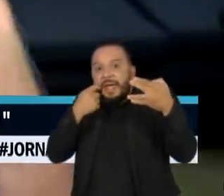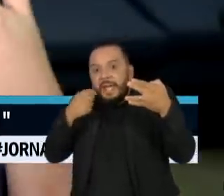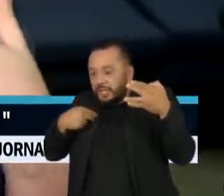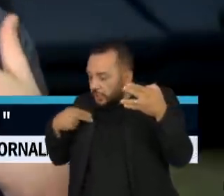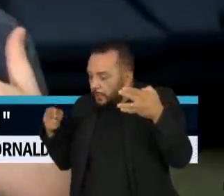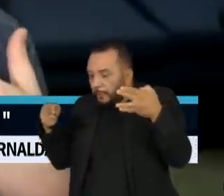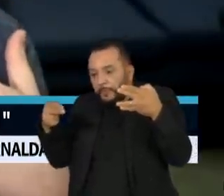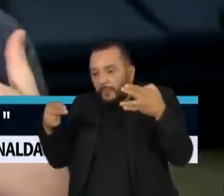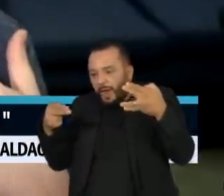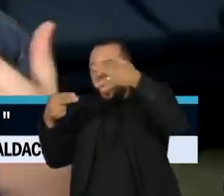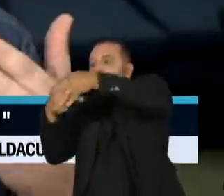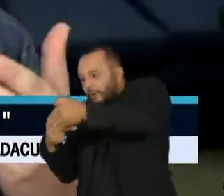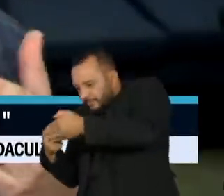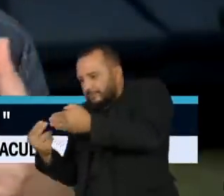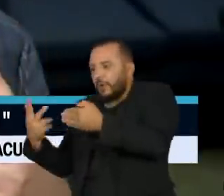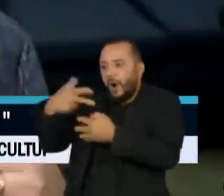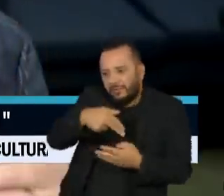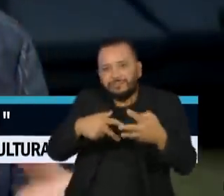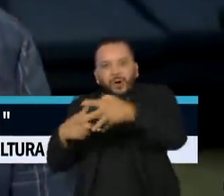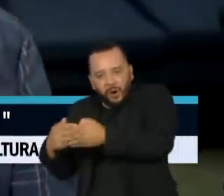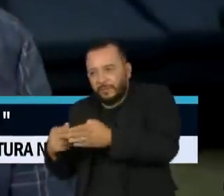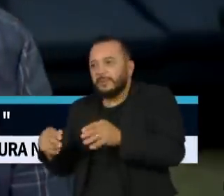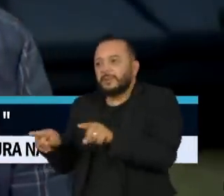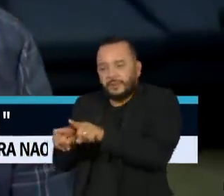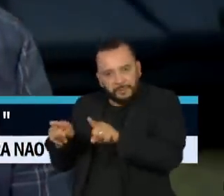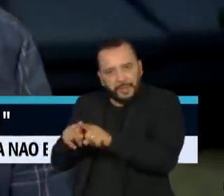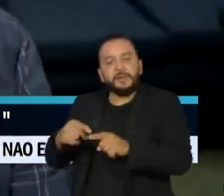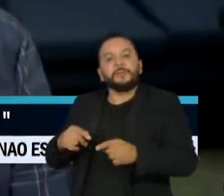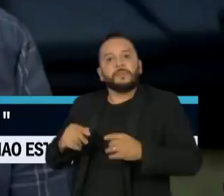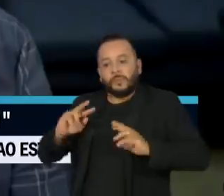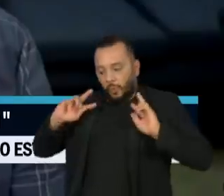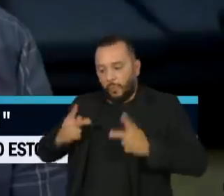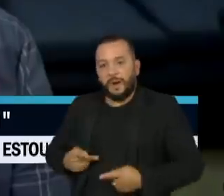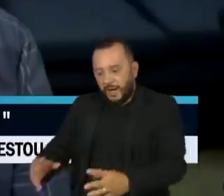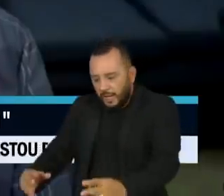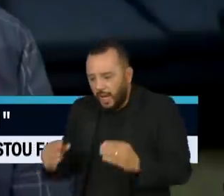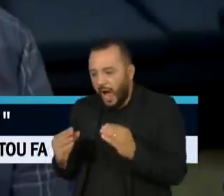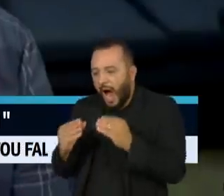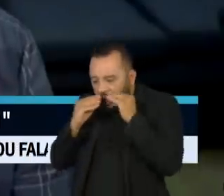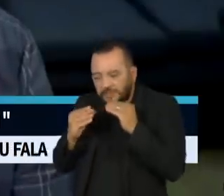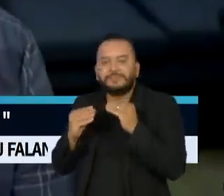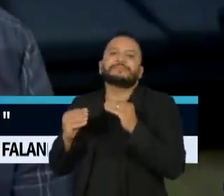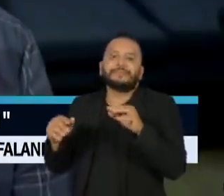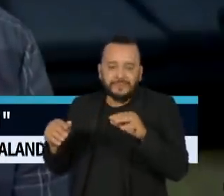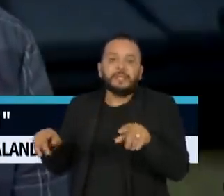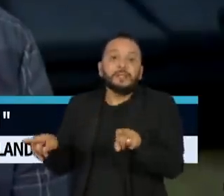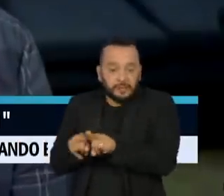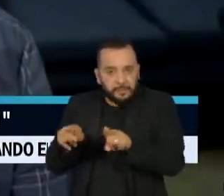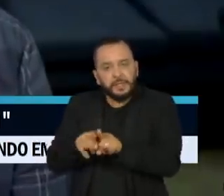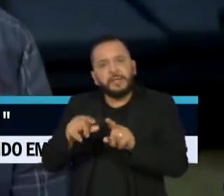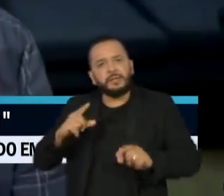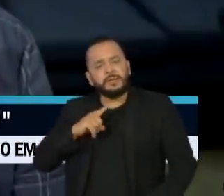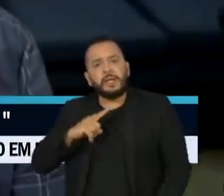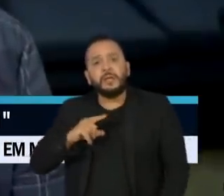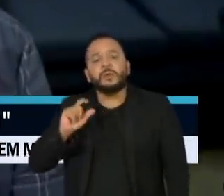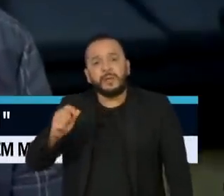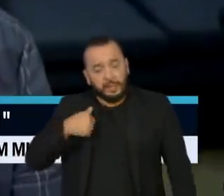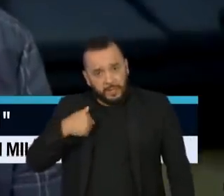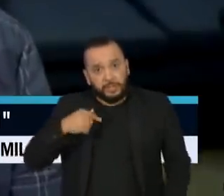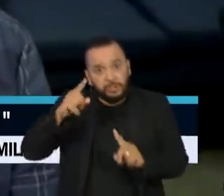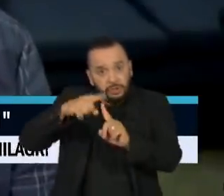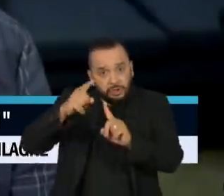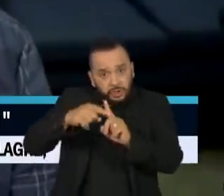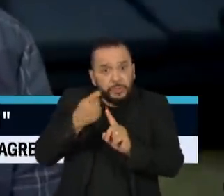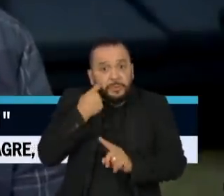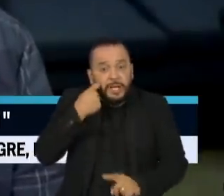peixes acumula mais ainda no próprio corpo. Por isso que, por exemplo, a carne de cação, que é um tubarão, é um animal carnívoro, aqui no Brasil,